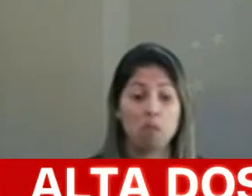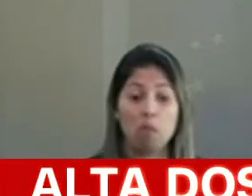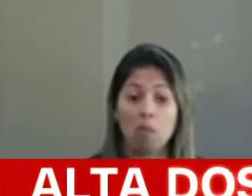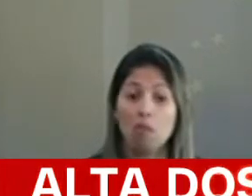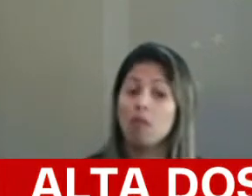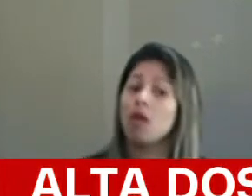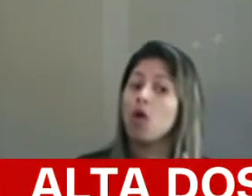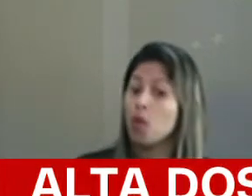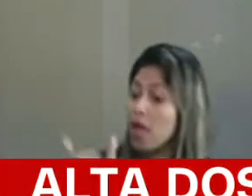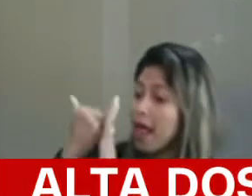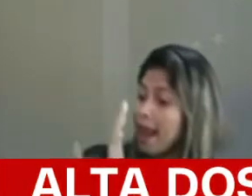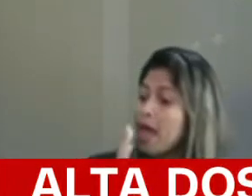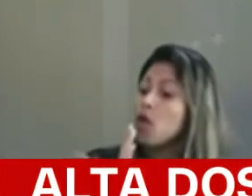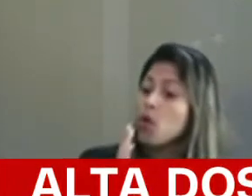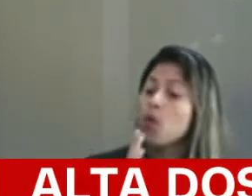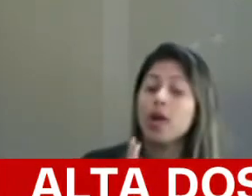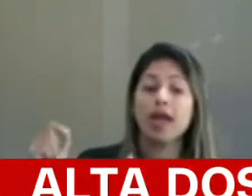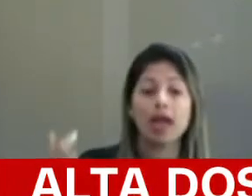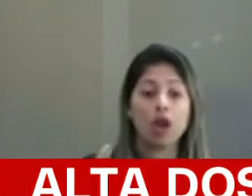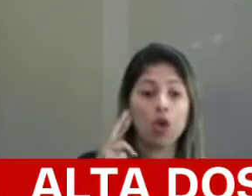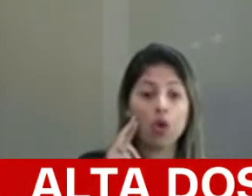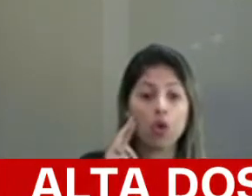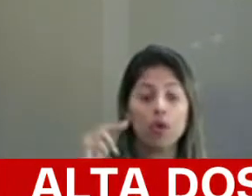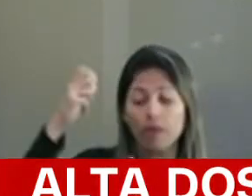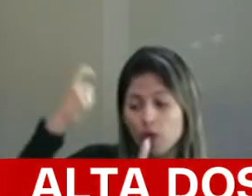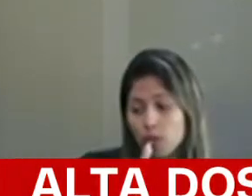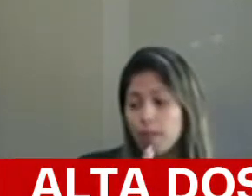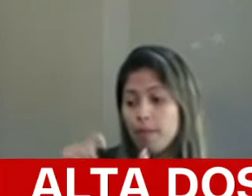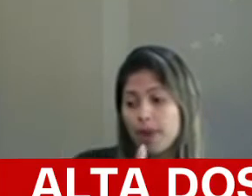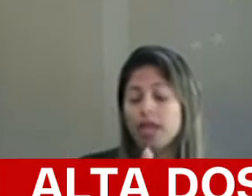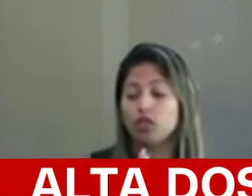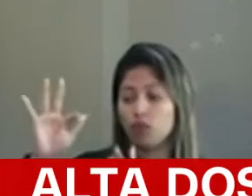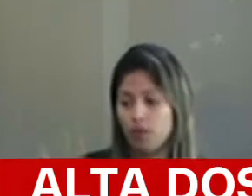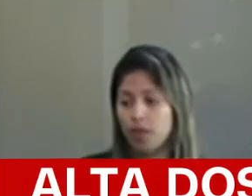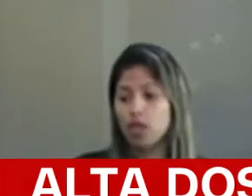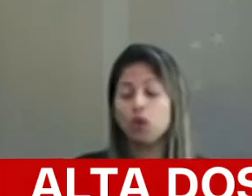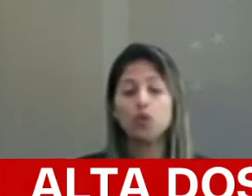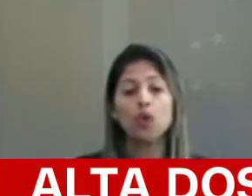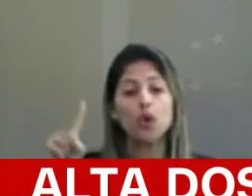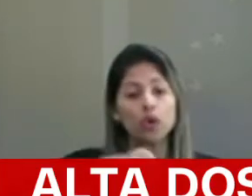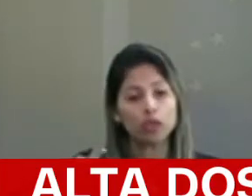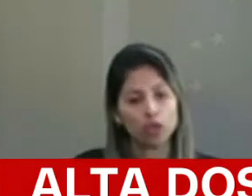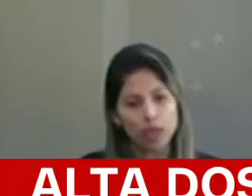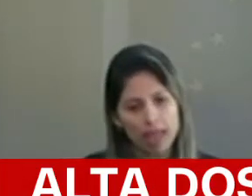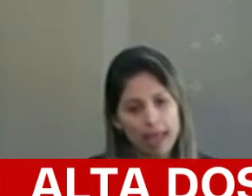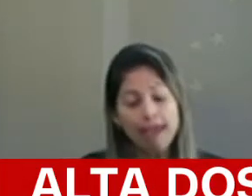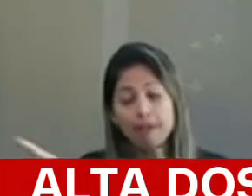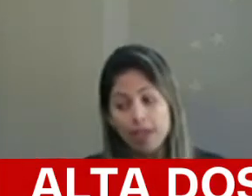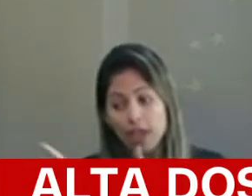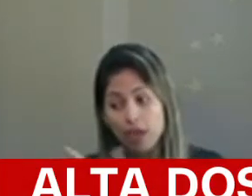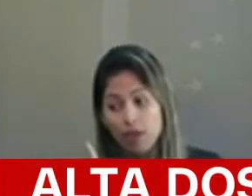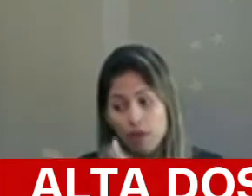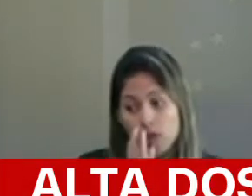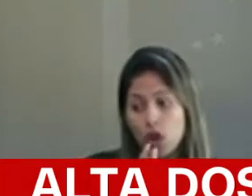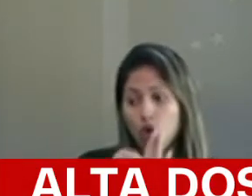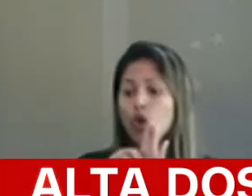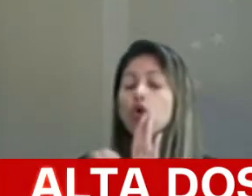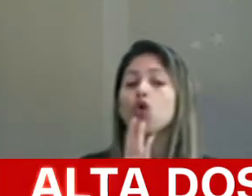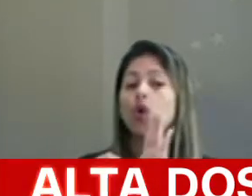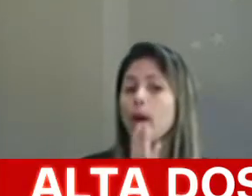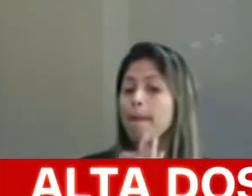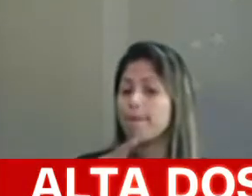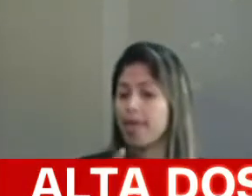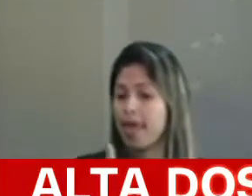do peso do tributo sobre o preço final dos produtos. O substitutivo aprovado do PLP que se